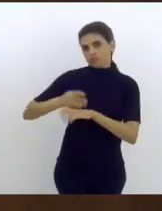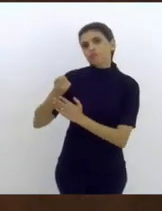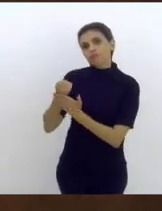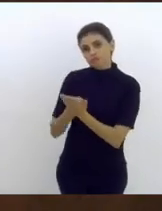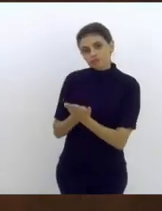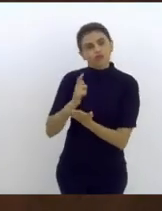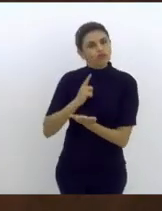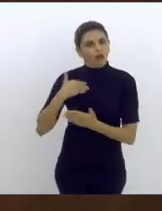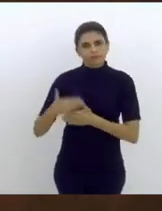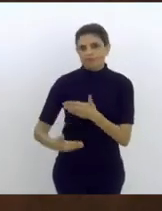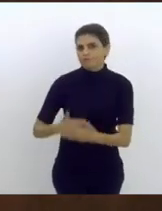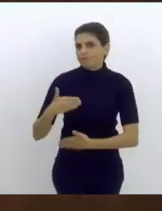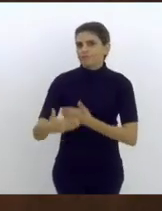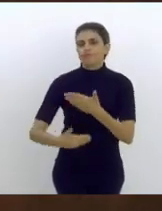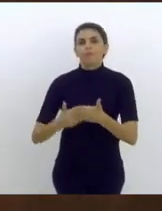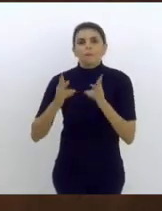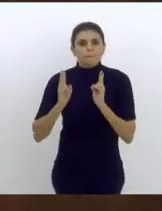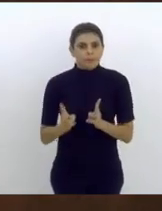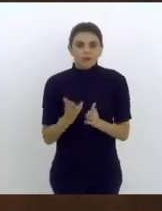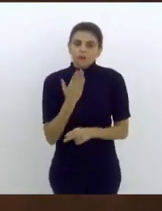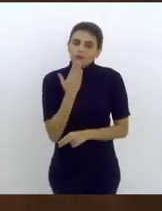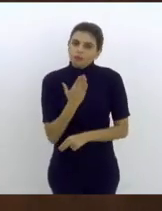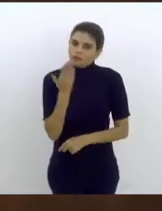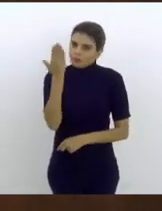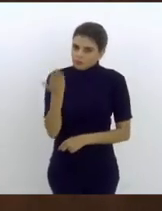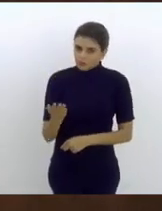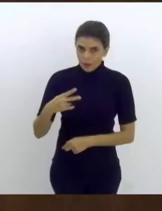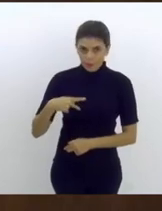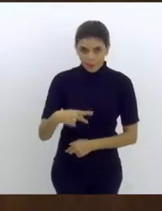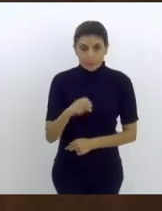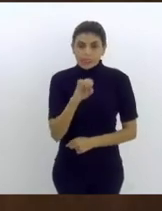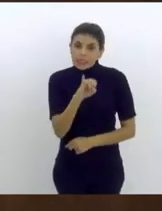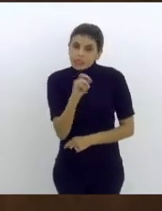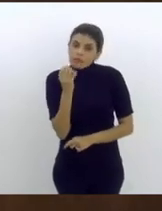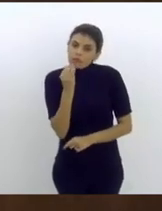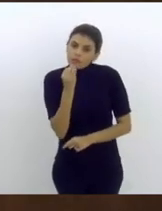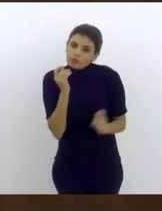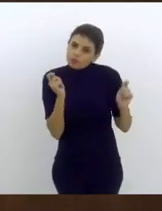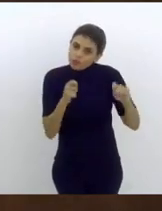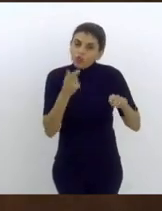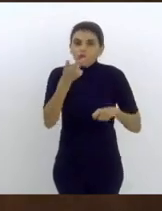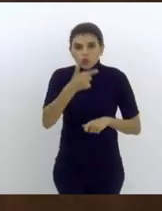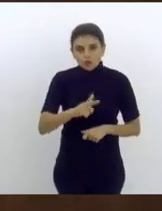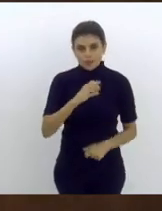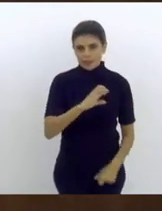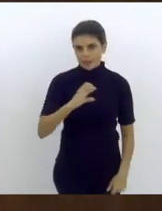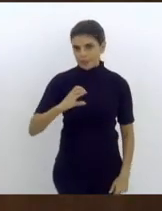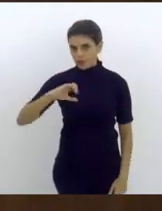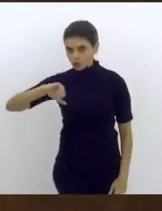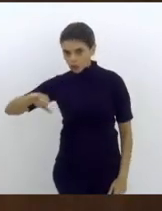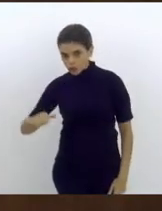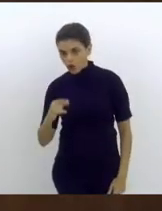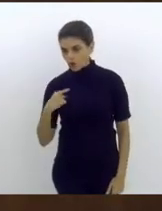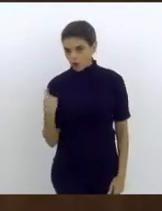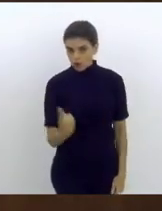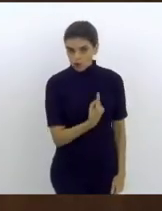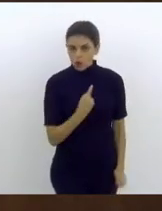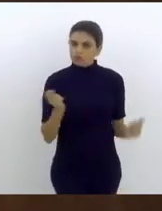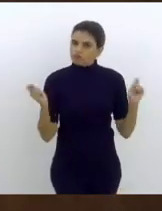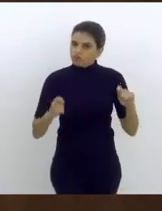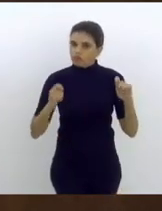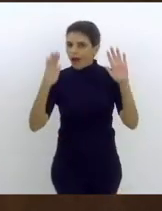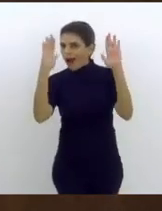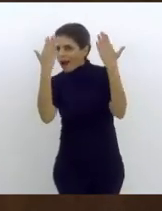que já está em vigor que Versa sobre o mesmo tema Então pedi a vossa excelência se puder remeter novamente a ccj para que a gente possa avaliar